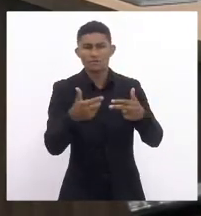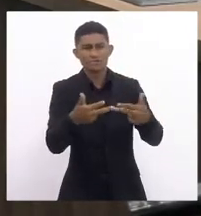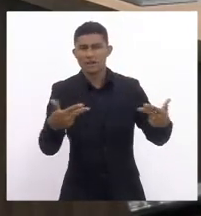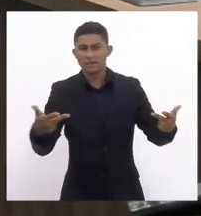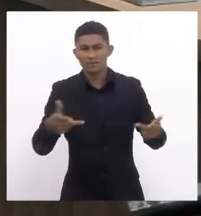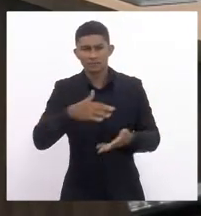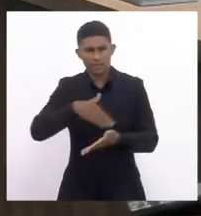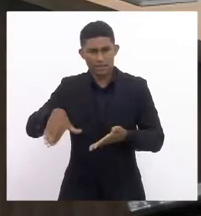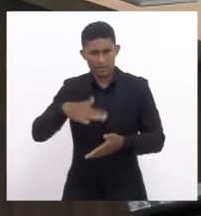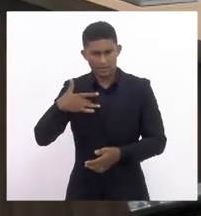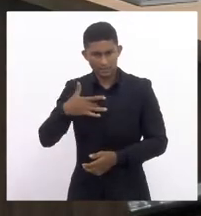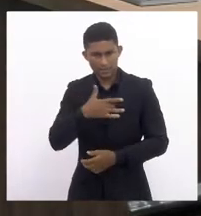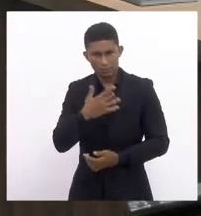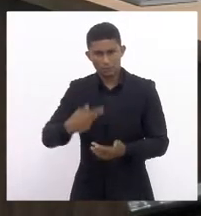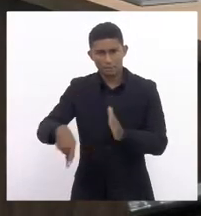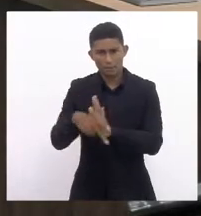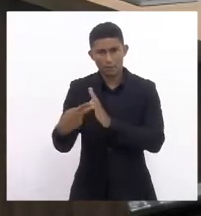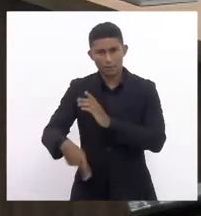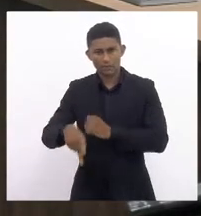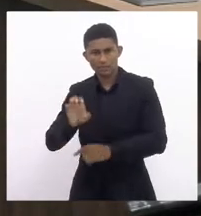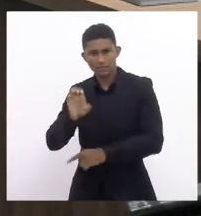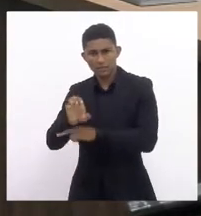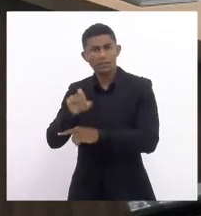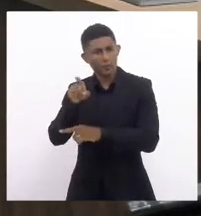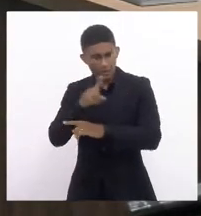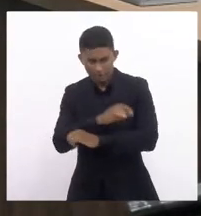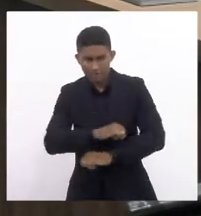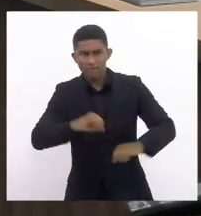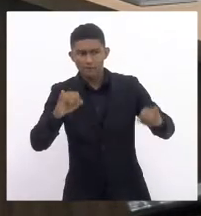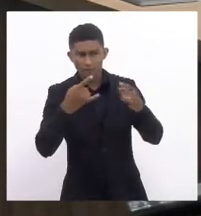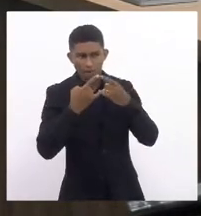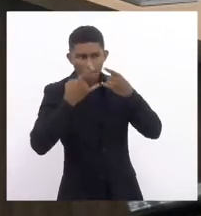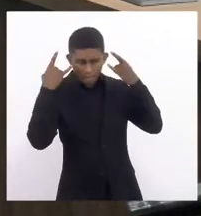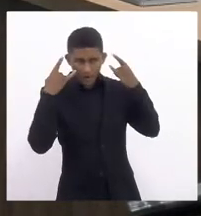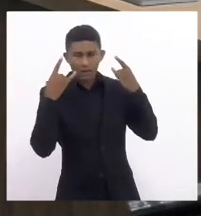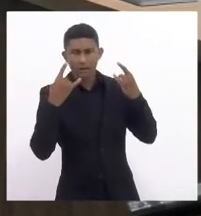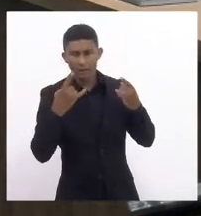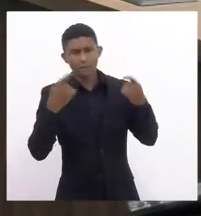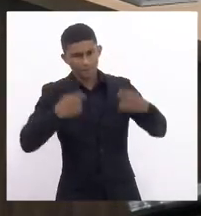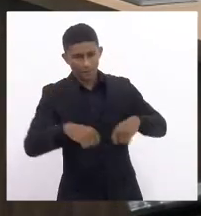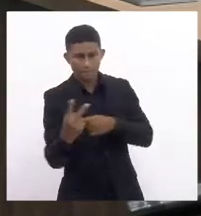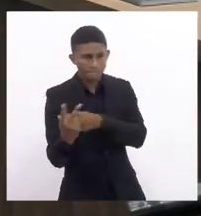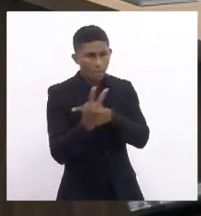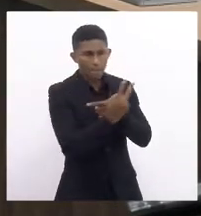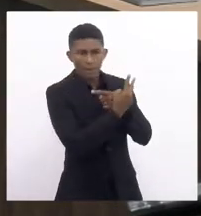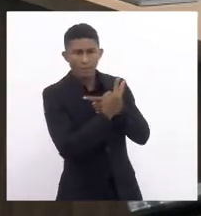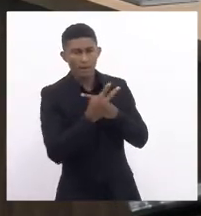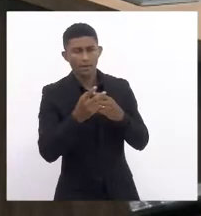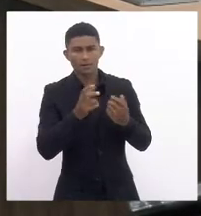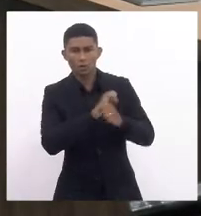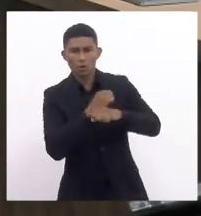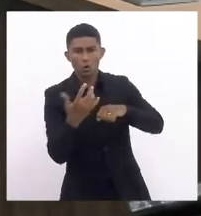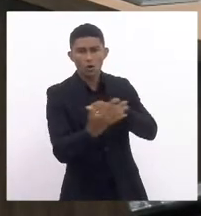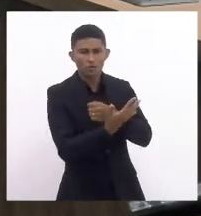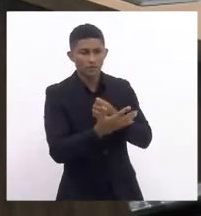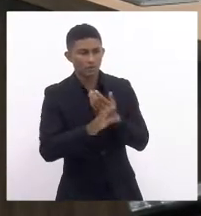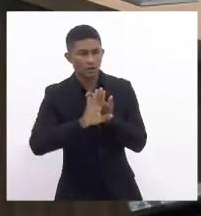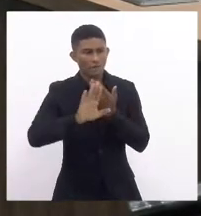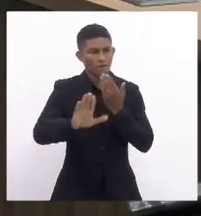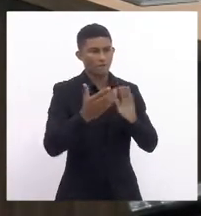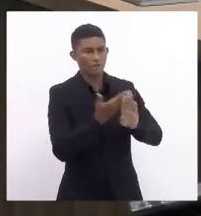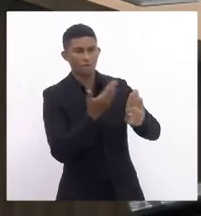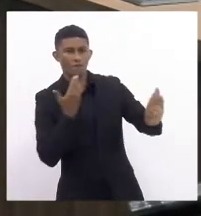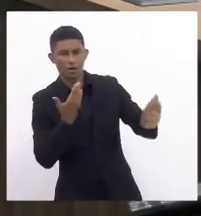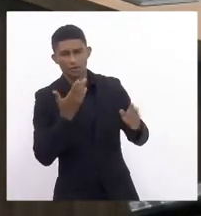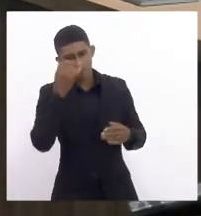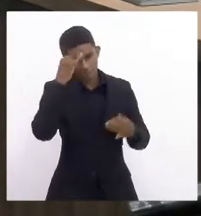Estado aponta ainda a necessidade do uso da proteção facial para evitar o contágio de Covid. Então, o nosso